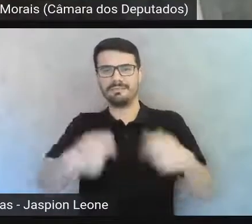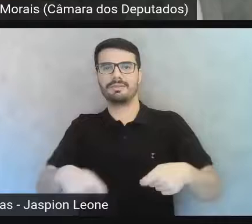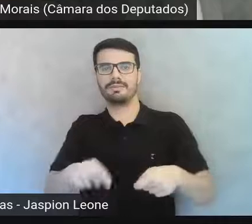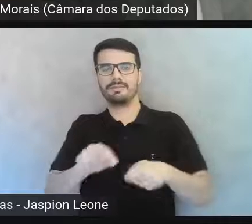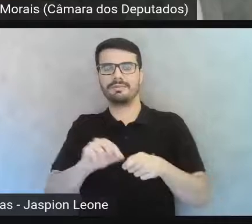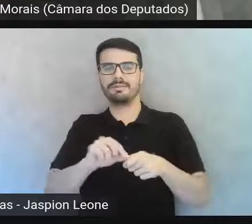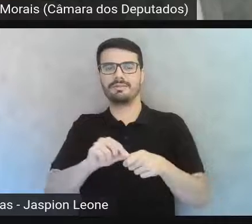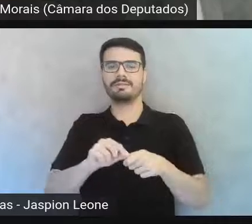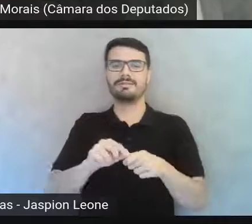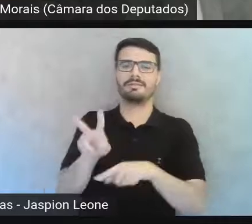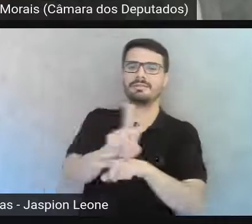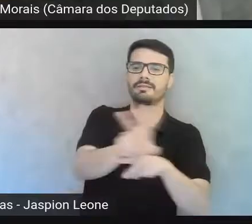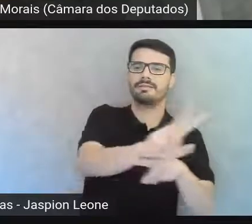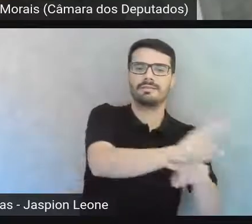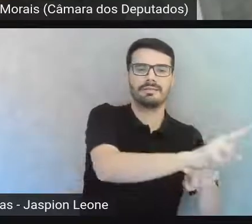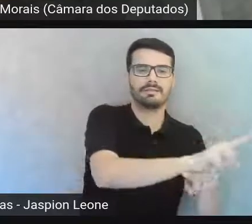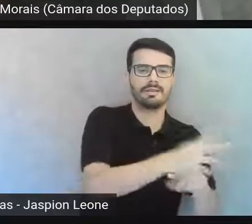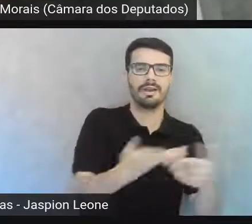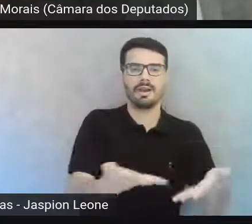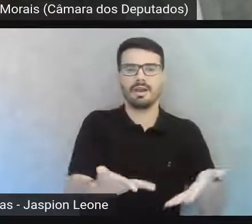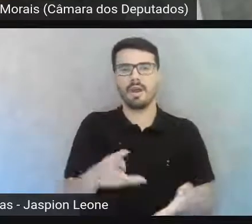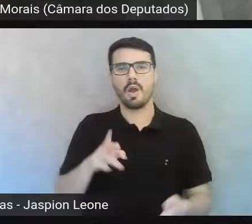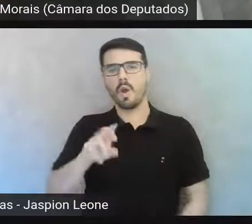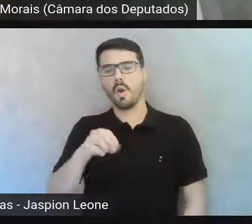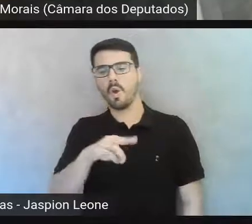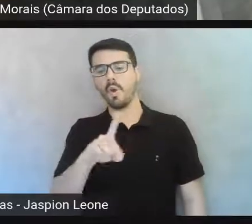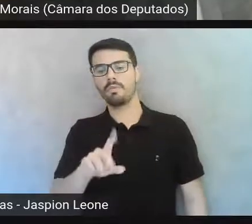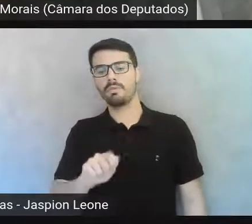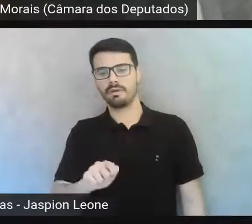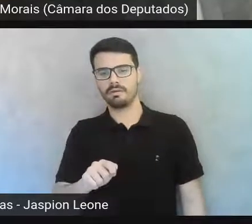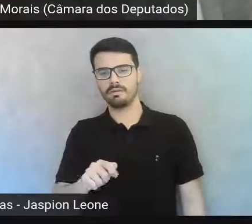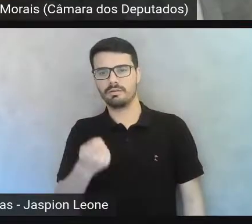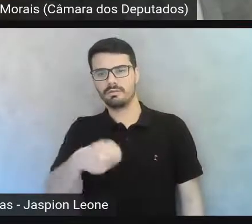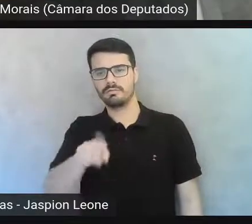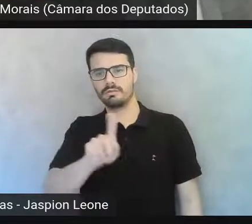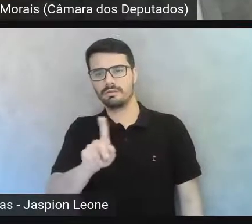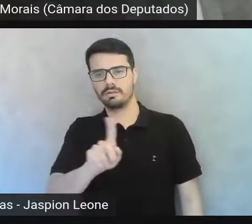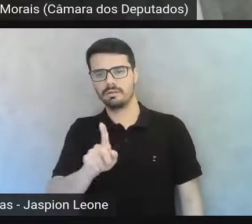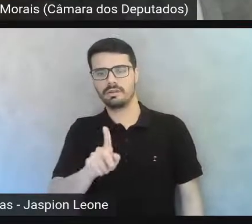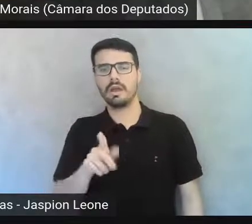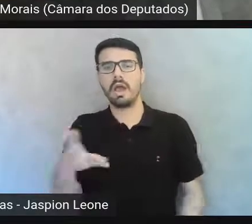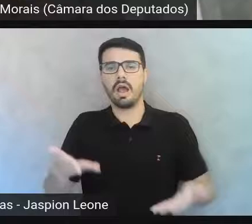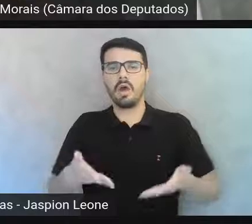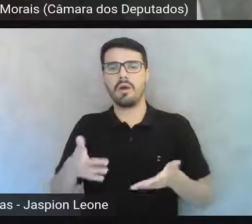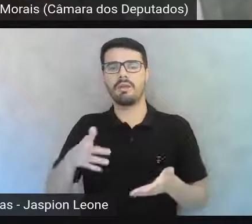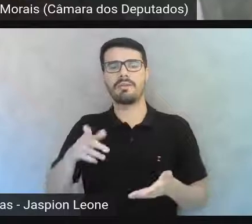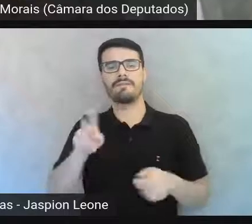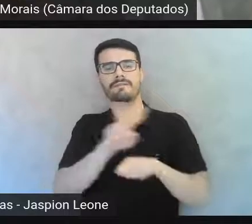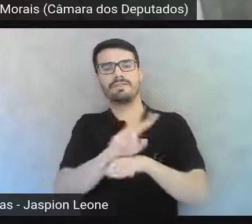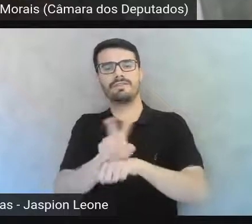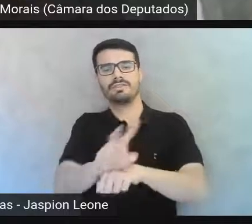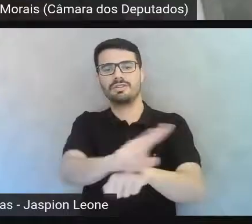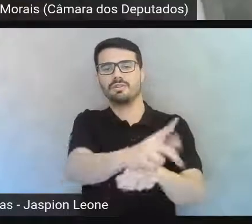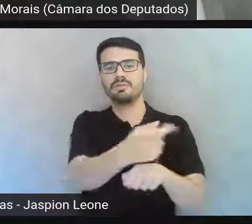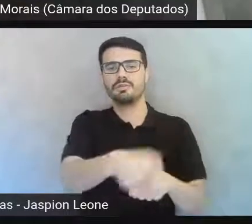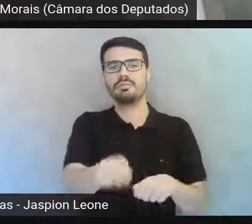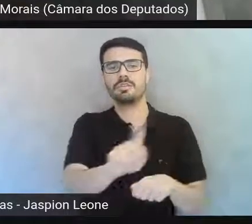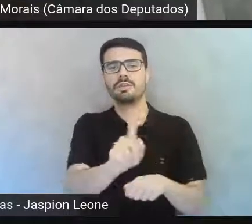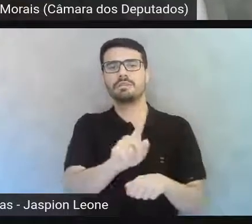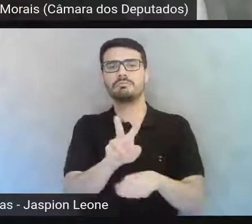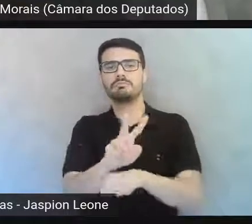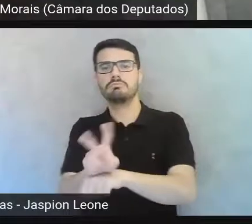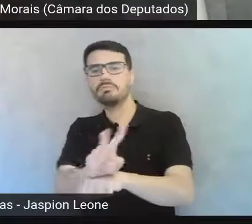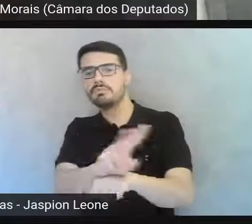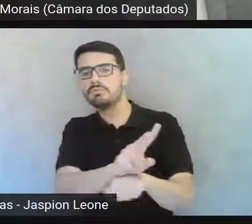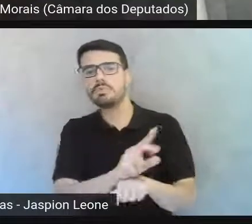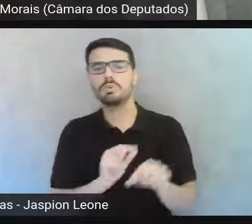de repente, como não está tendo aula, será que a ronda faz necessária? Então, normalmente o contrato de vigilância não se mexeu muito. Onde se mexeu um